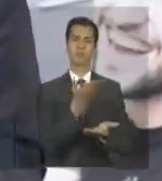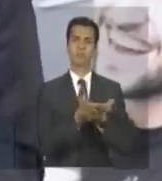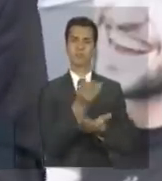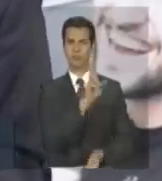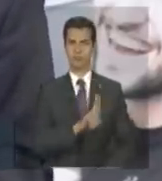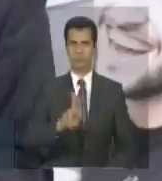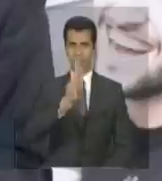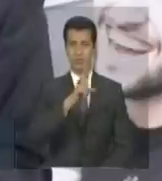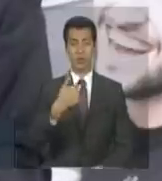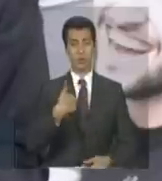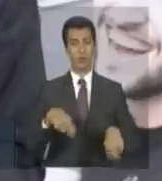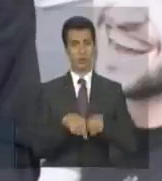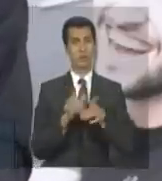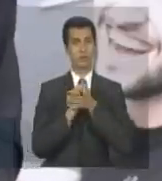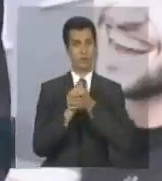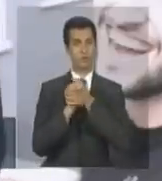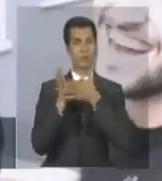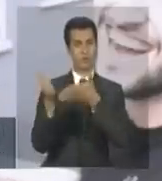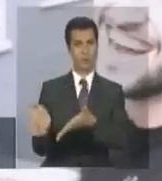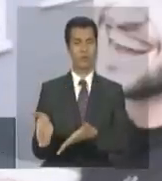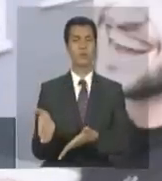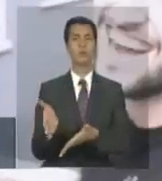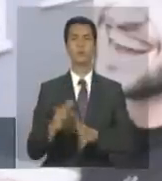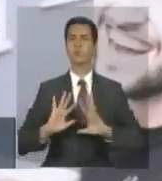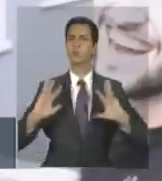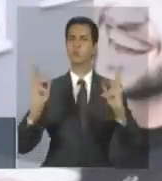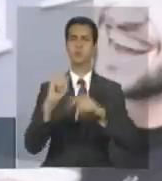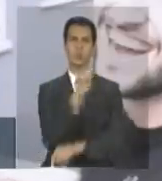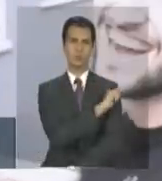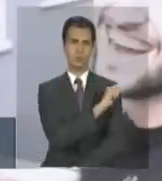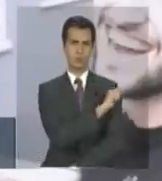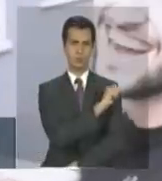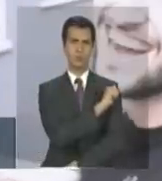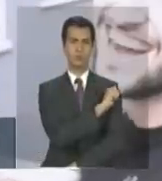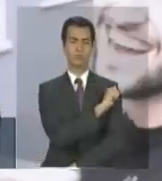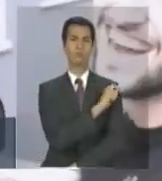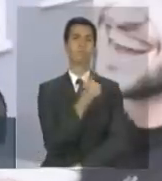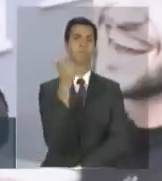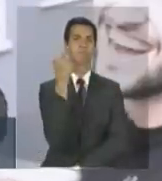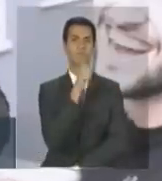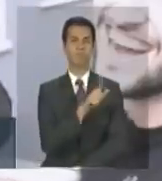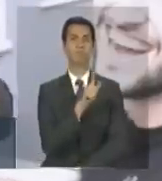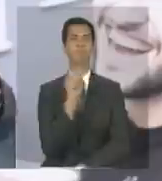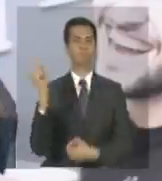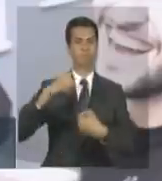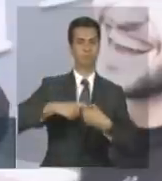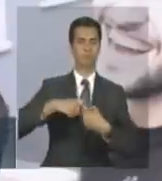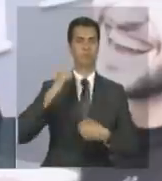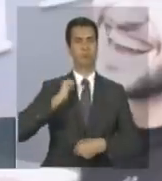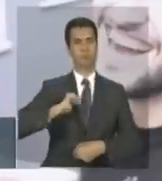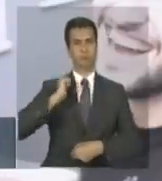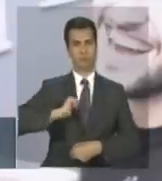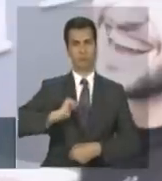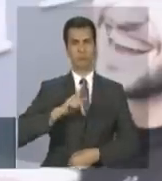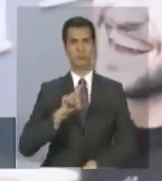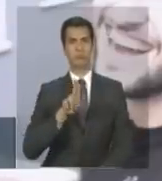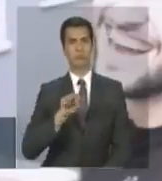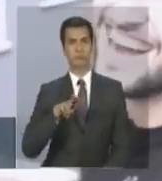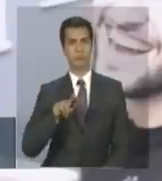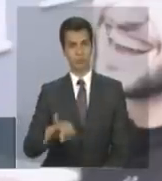Meus cumprimentos aos estudantes que foram assimilando essas mudanças